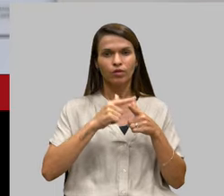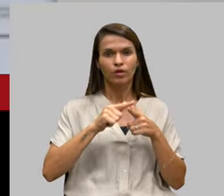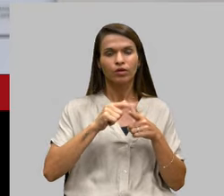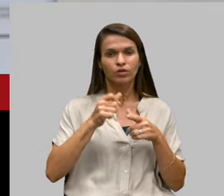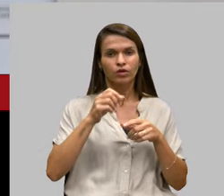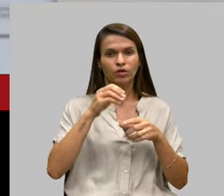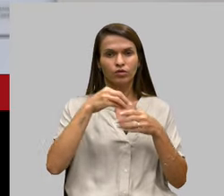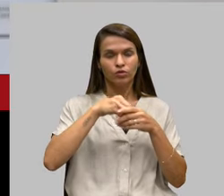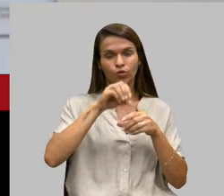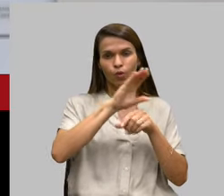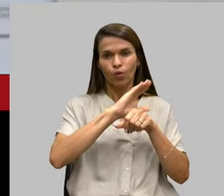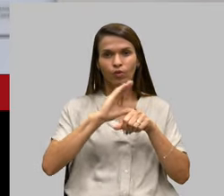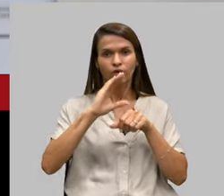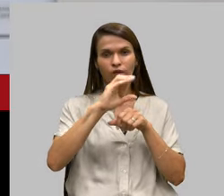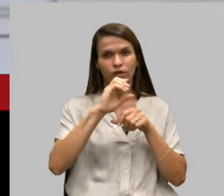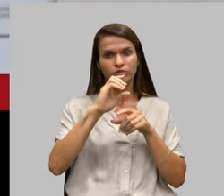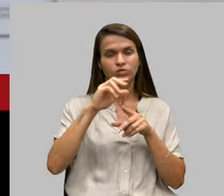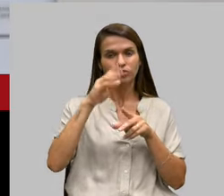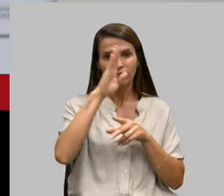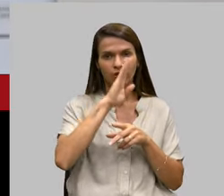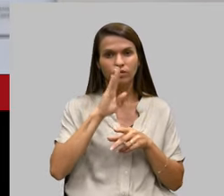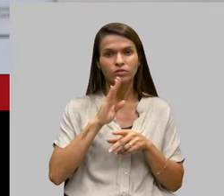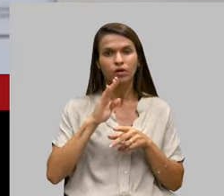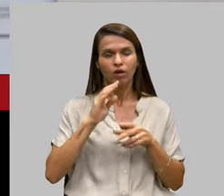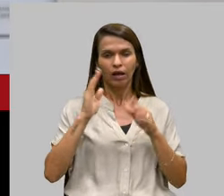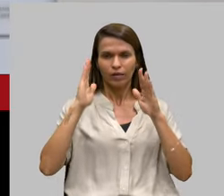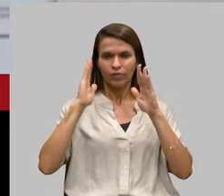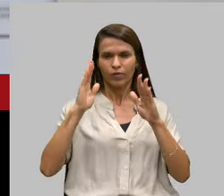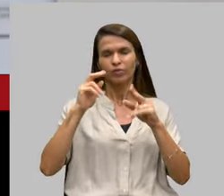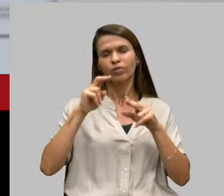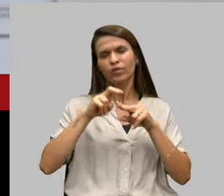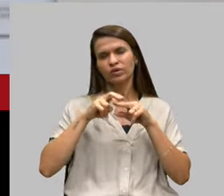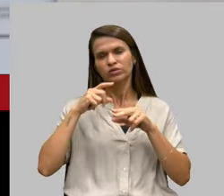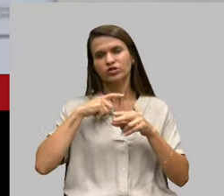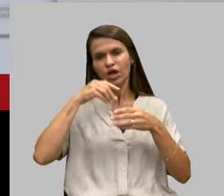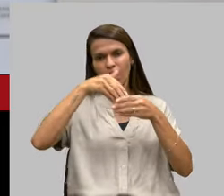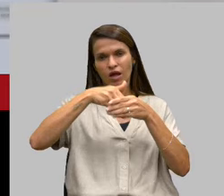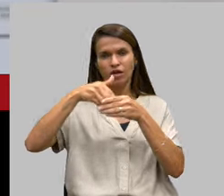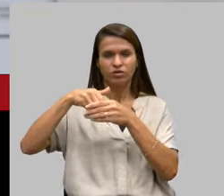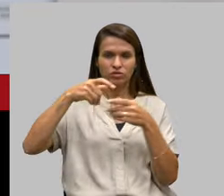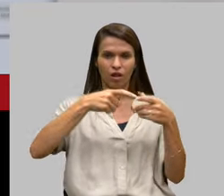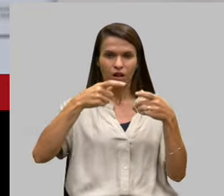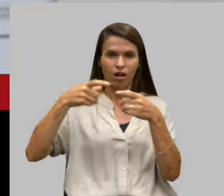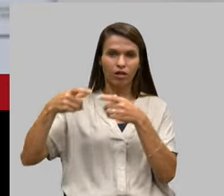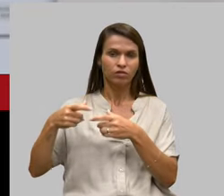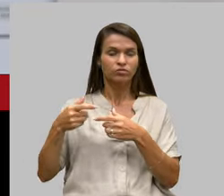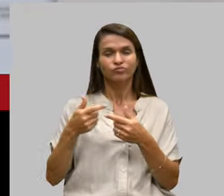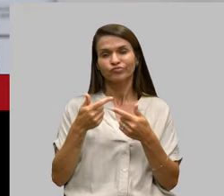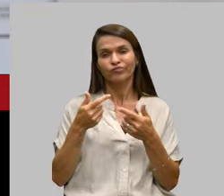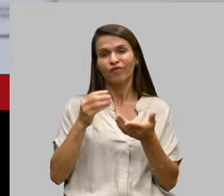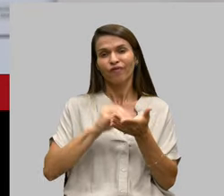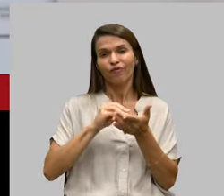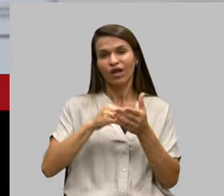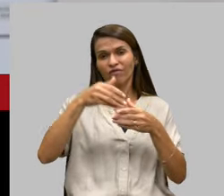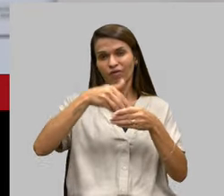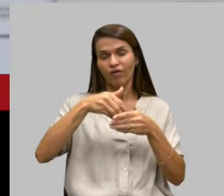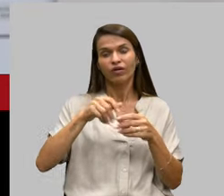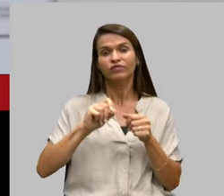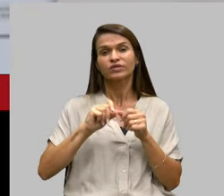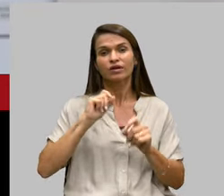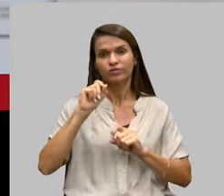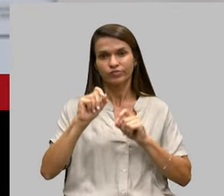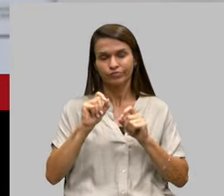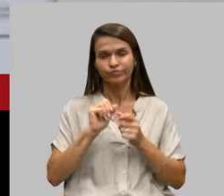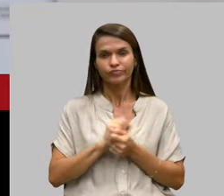nacional naquele momento porque havia eleições locais e portanto não haveria voto que que eles fizeram tiraram os